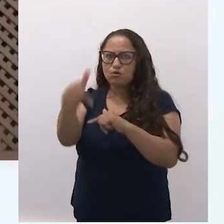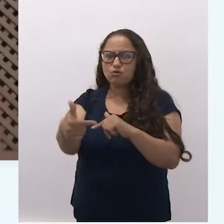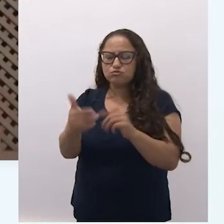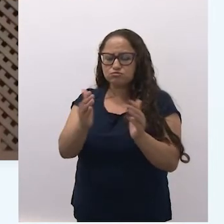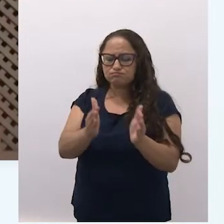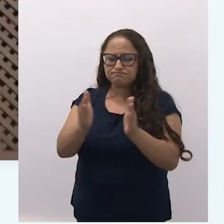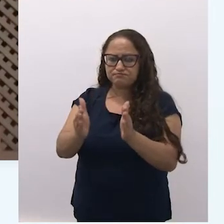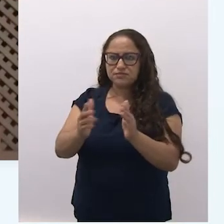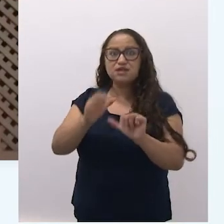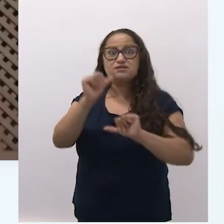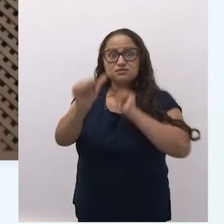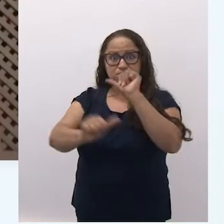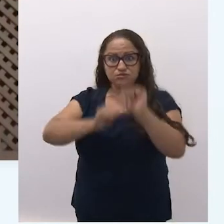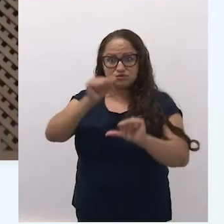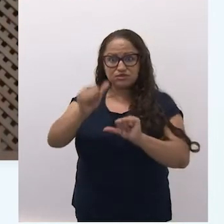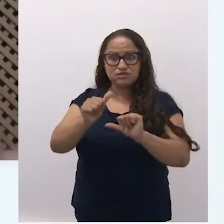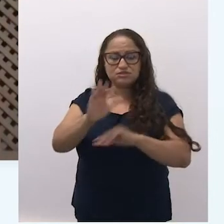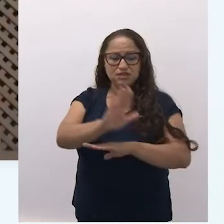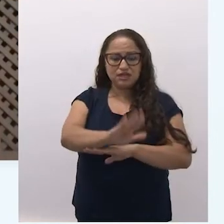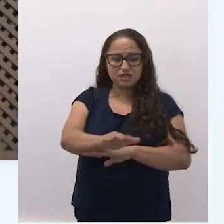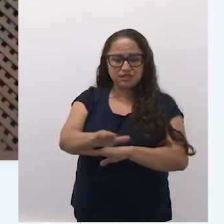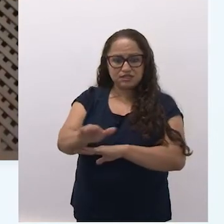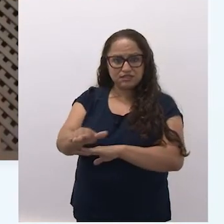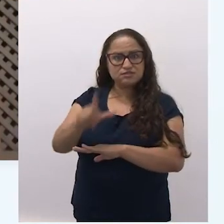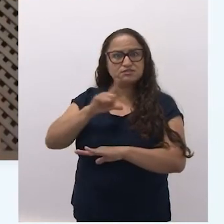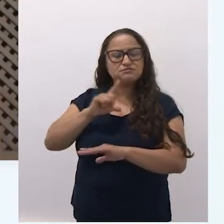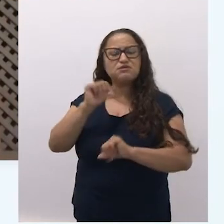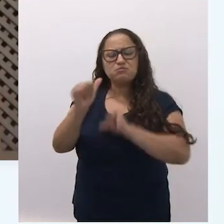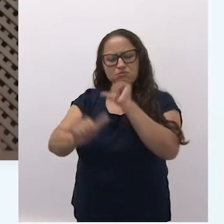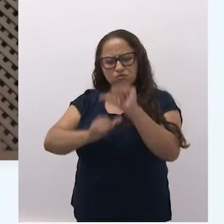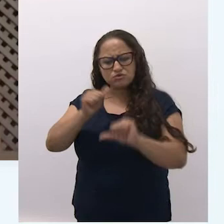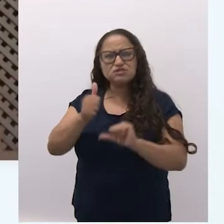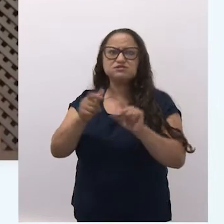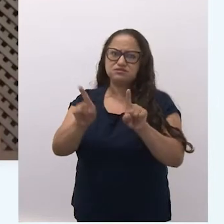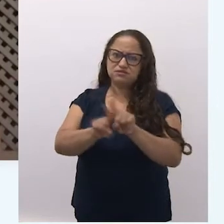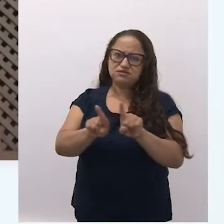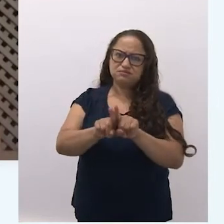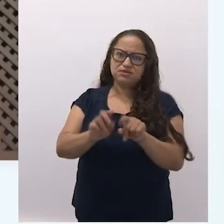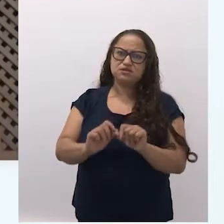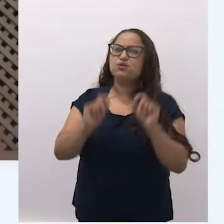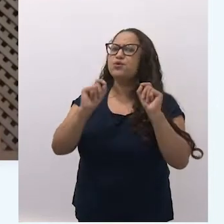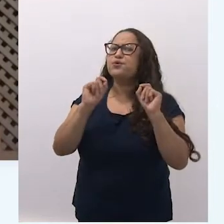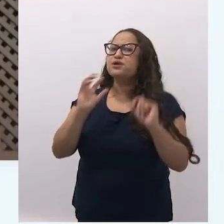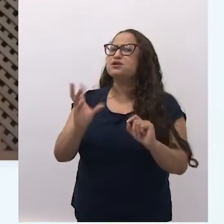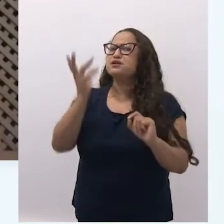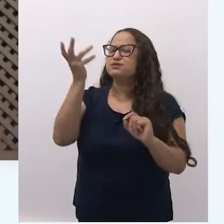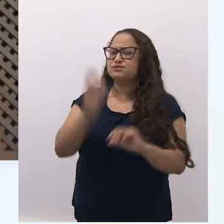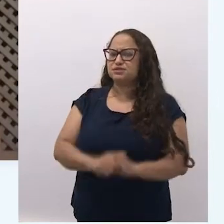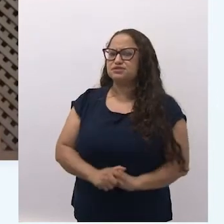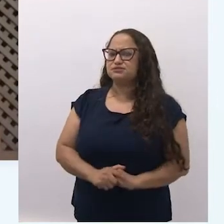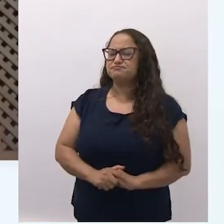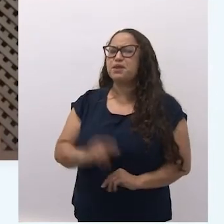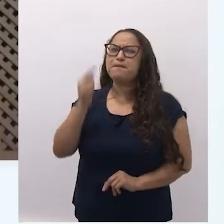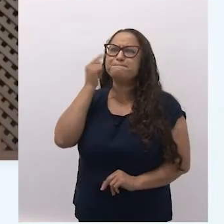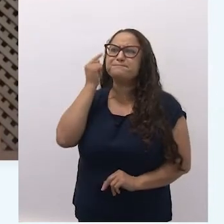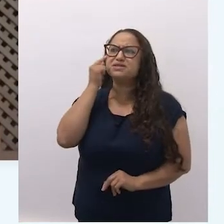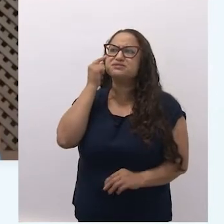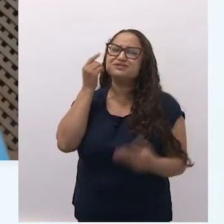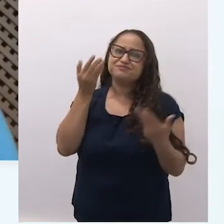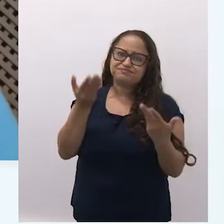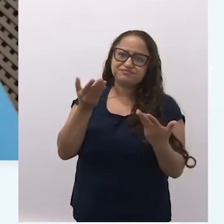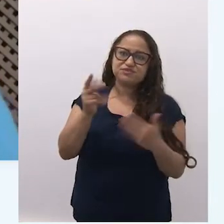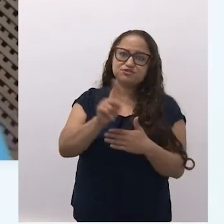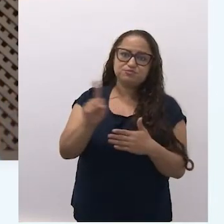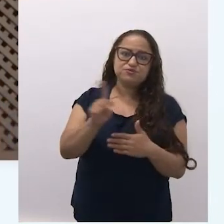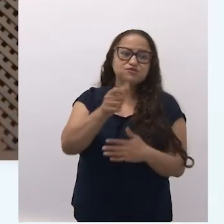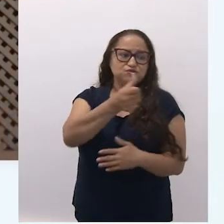mudança de estágio, a criança vai tendo mudanças também. E o que acontece nisso? Vamos pensar um pouco, e os professores